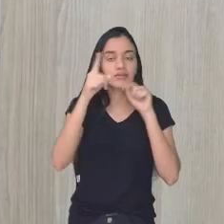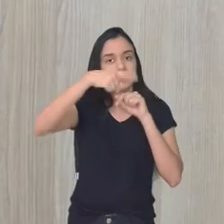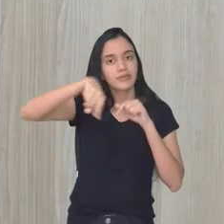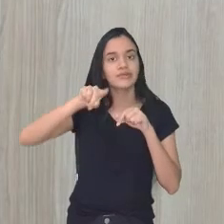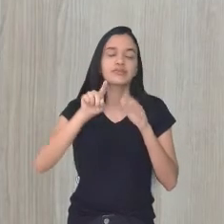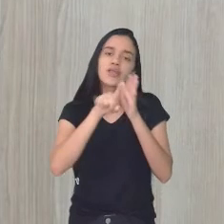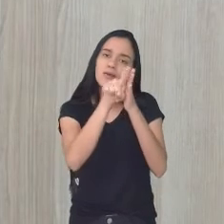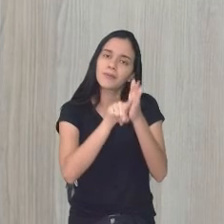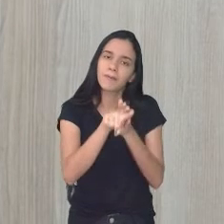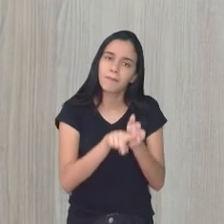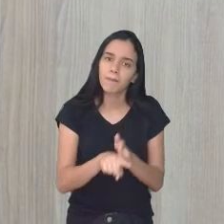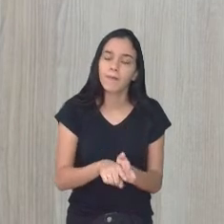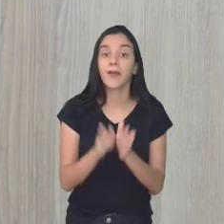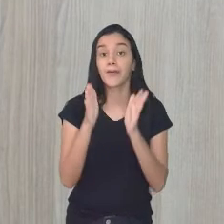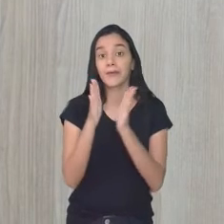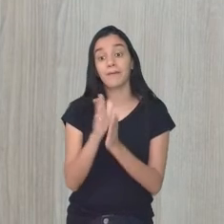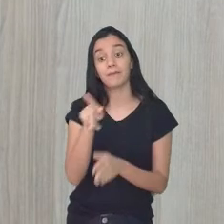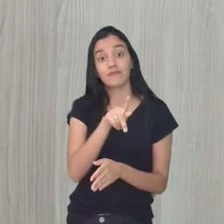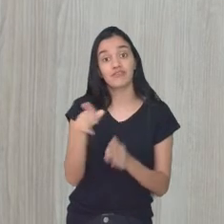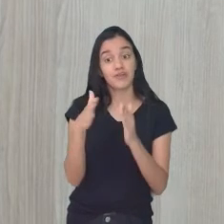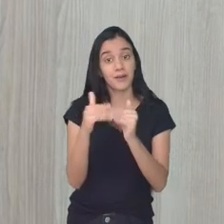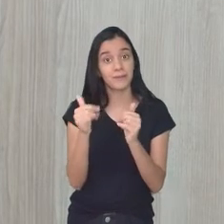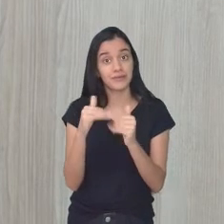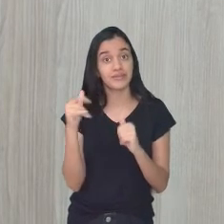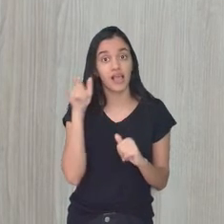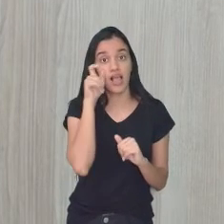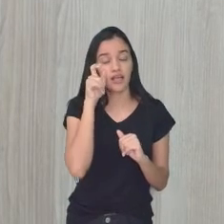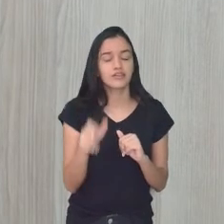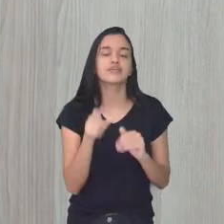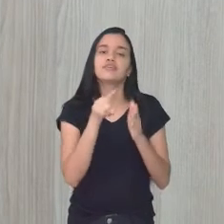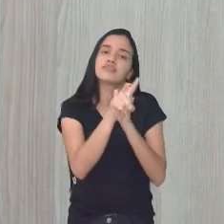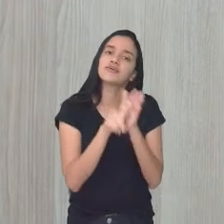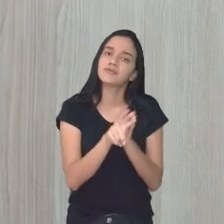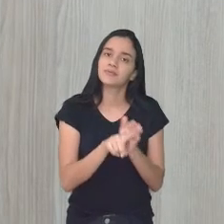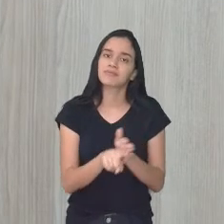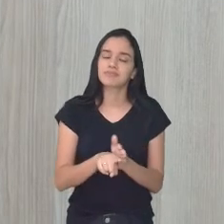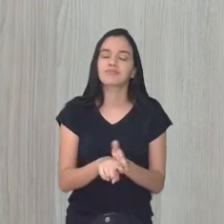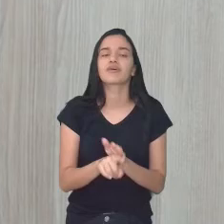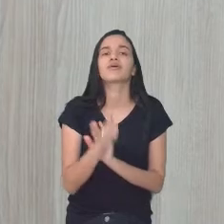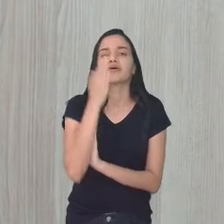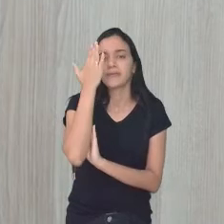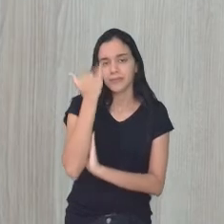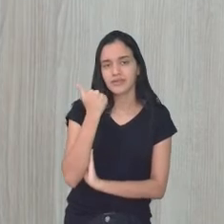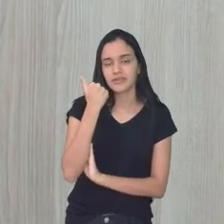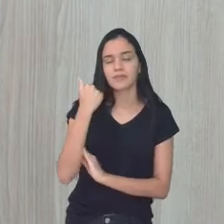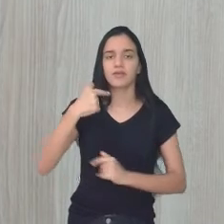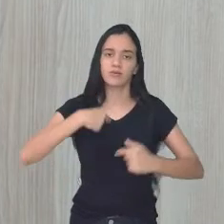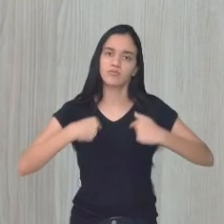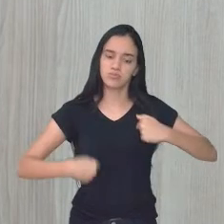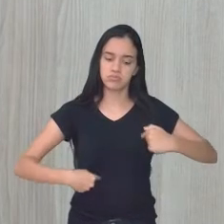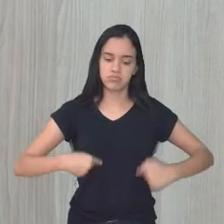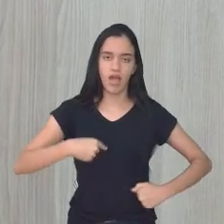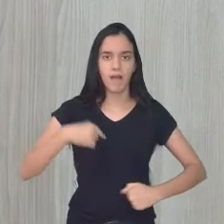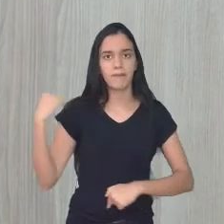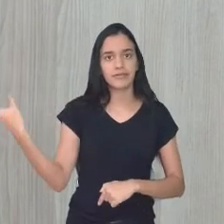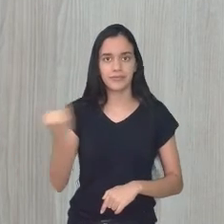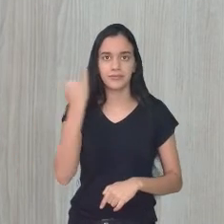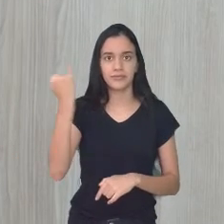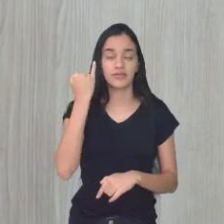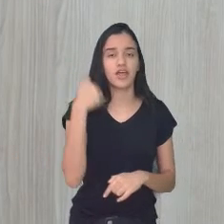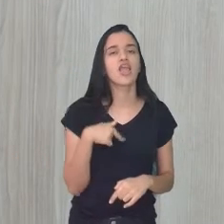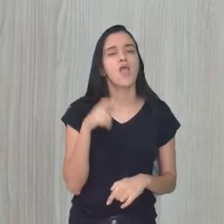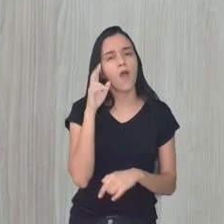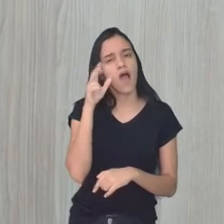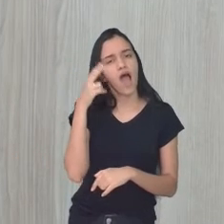que a professora Isabel pediu. É bem interessante essa pesquisa para saber, não é, qual o órgão mais importante, professora. Eu achei